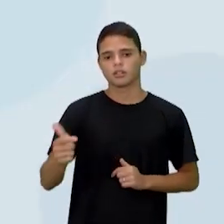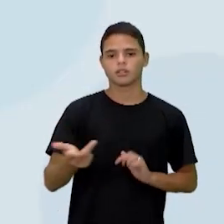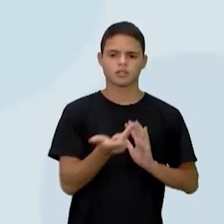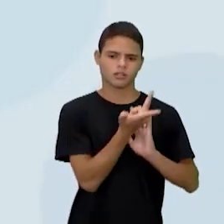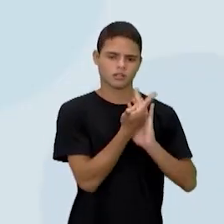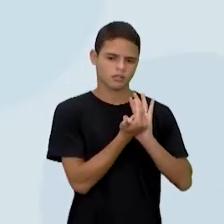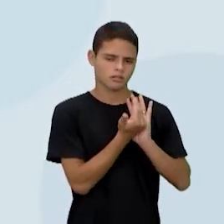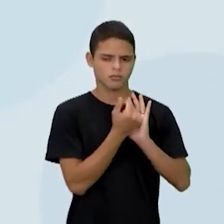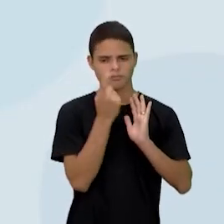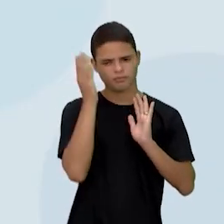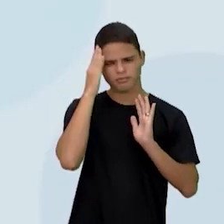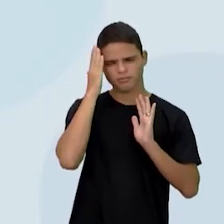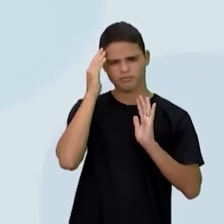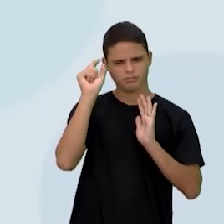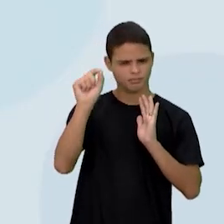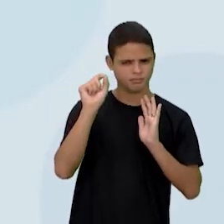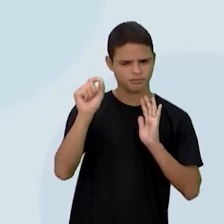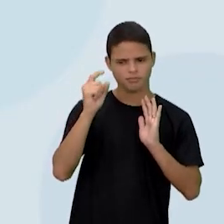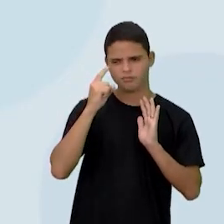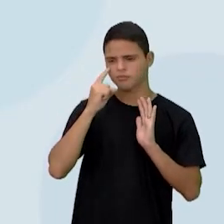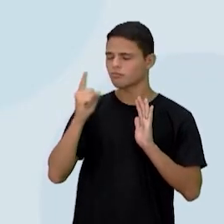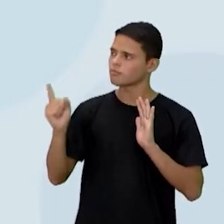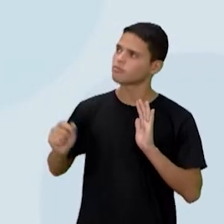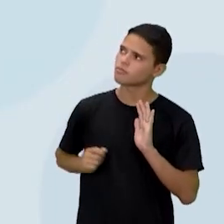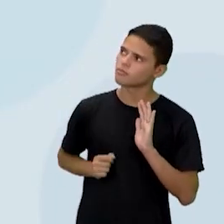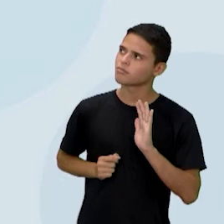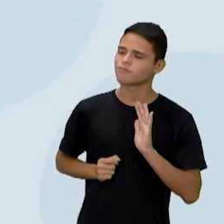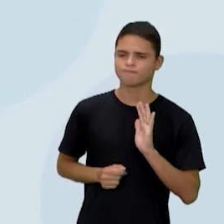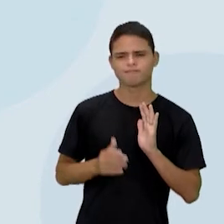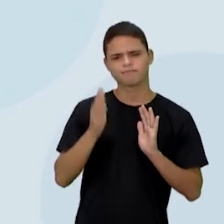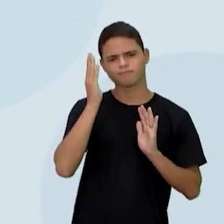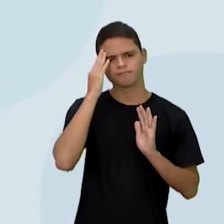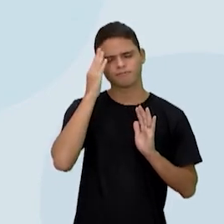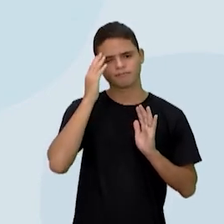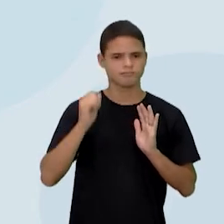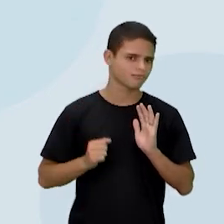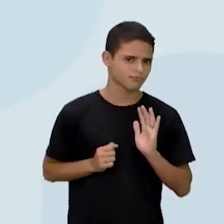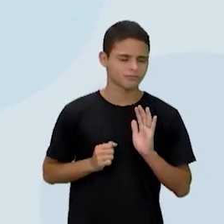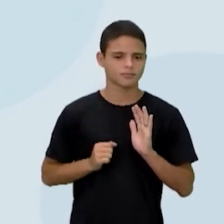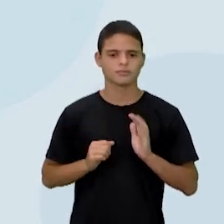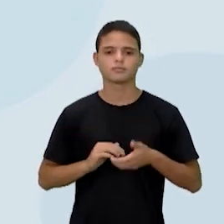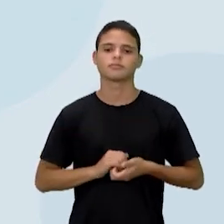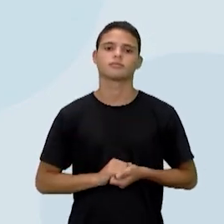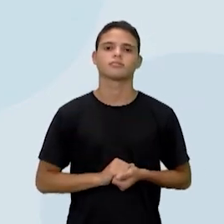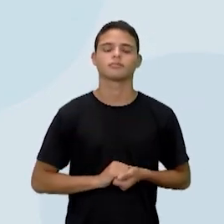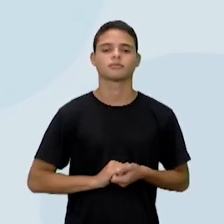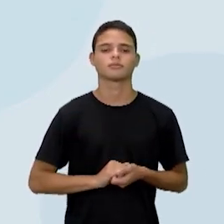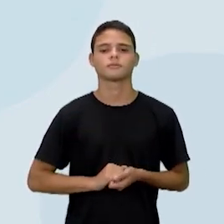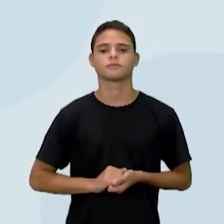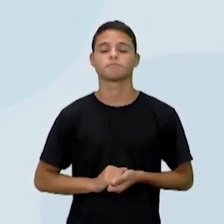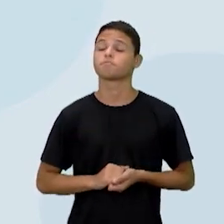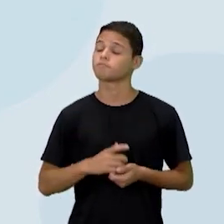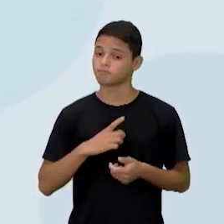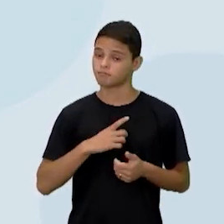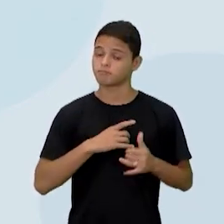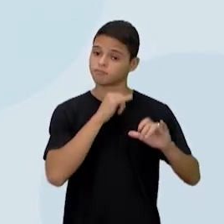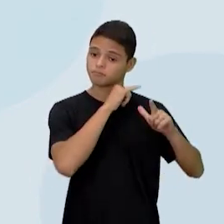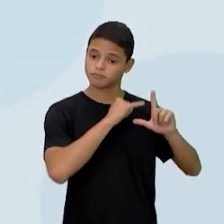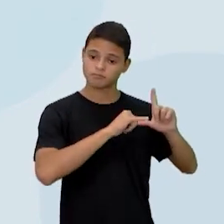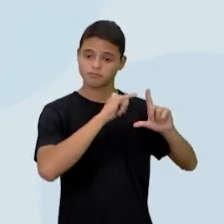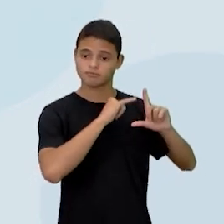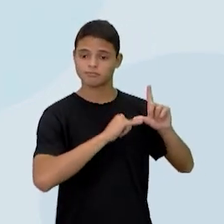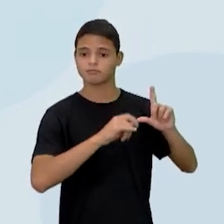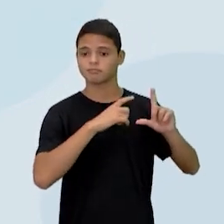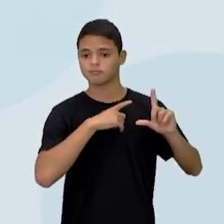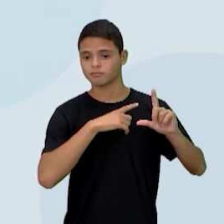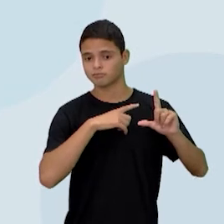que é isso? Aí nós temos aí, ó, a imagem do Use, né? E é uma campanha que a gente tem visto